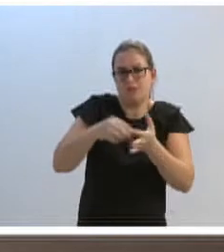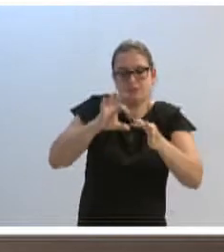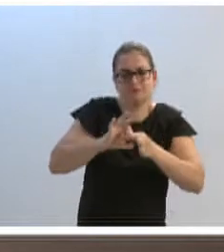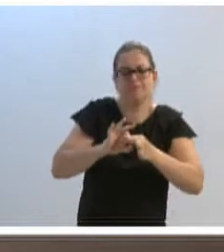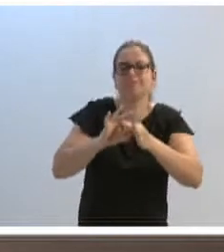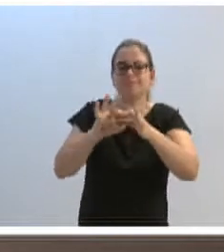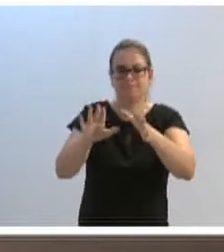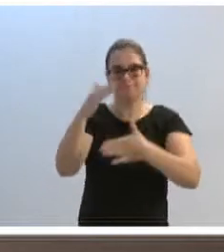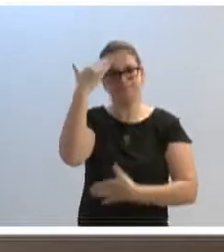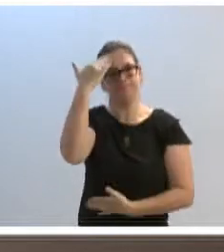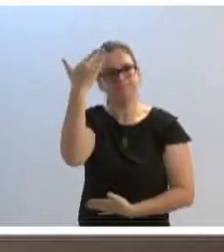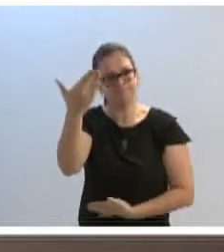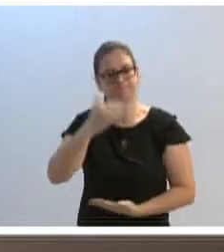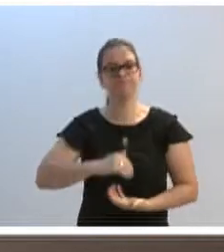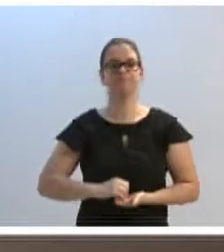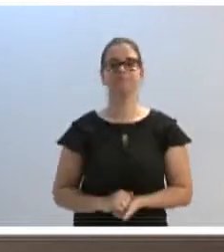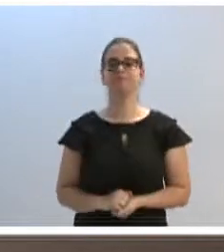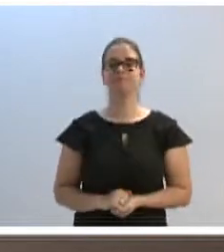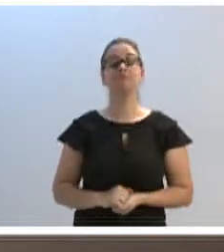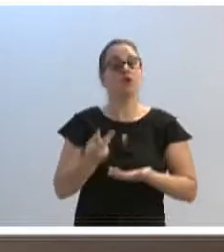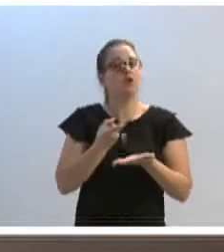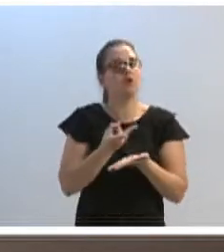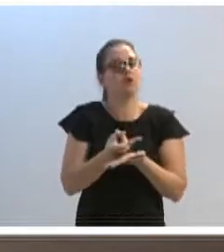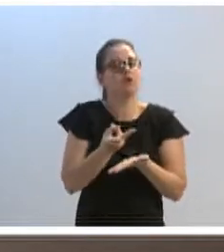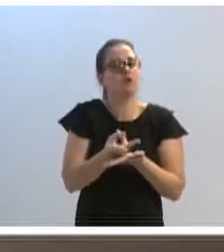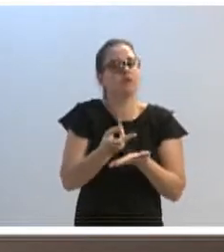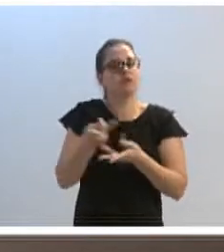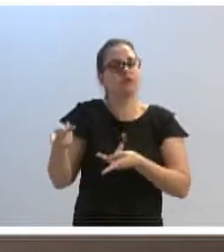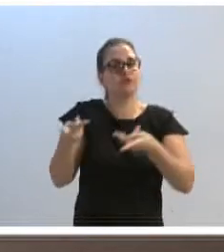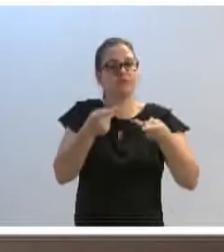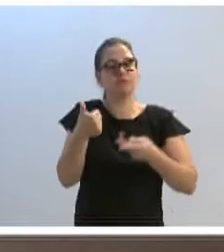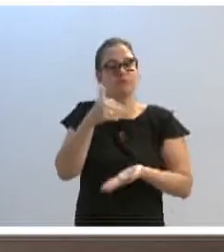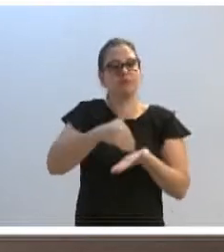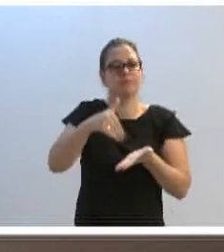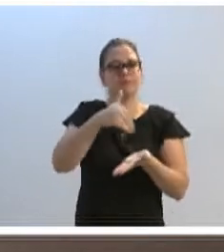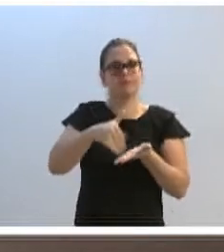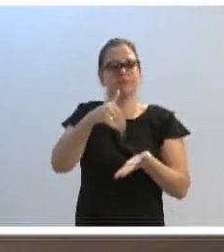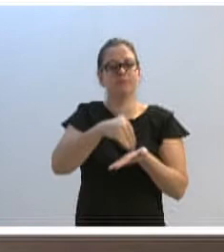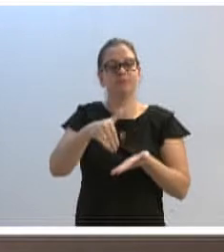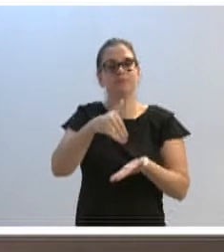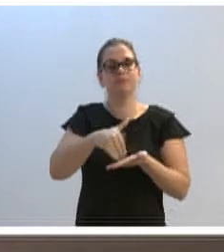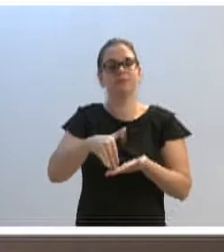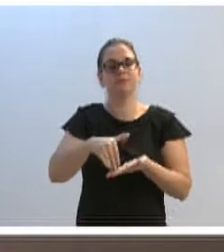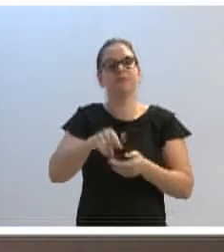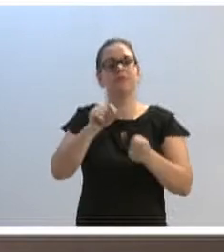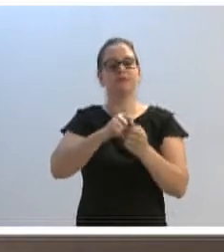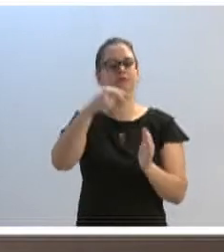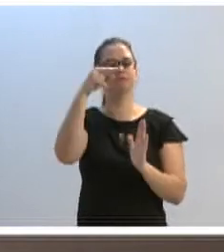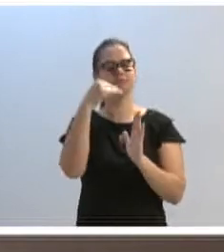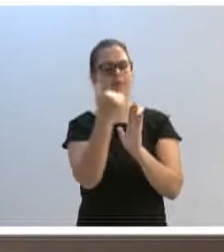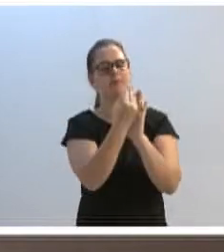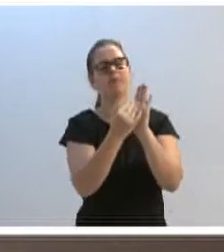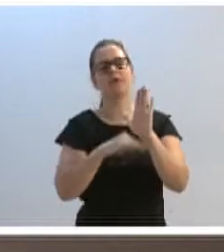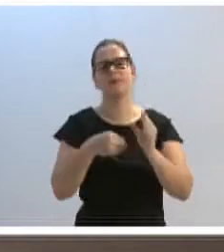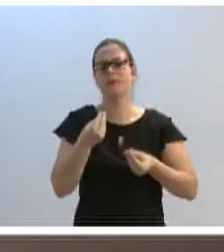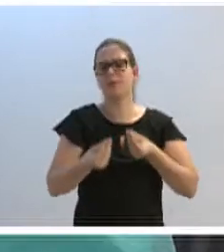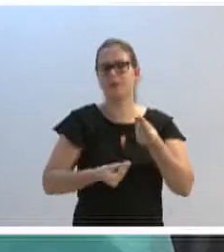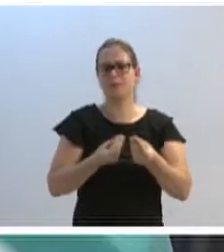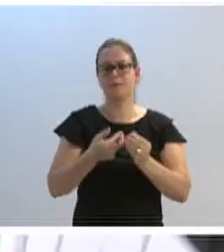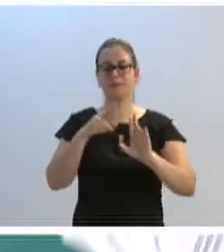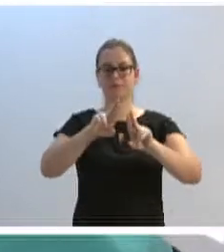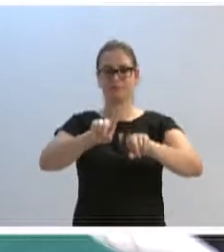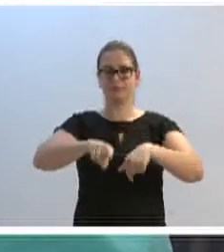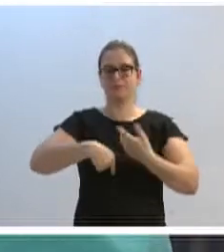à disposição. Muito obrigado. Dando continuidade, convido agora o primeiro secretário a fazer a leitura do expediente.